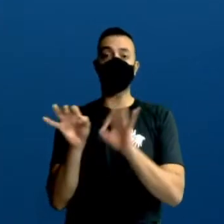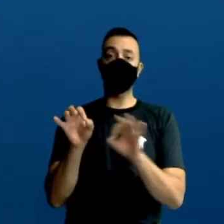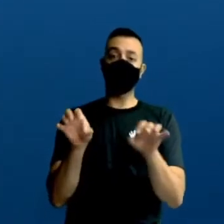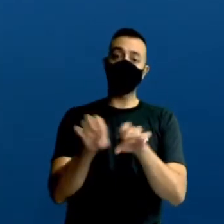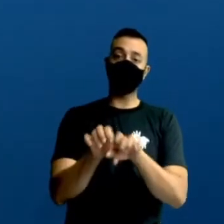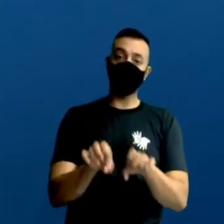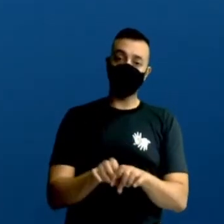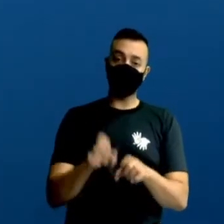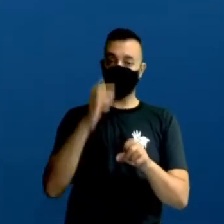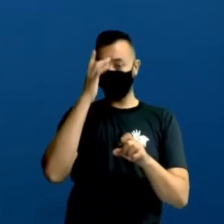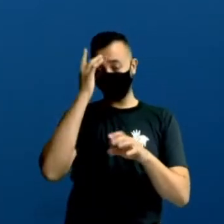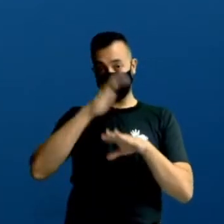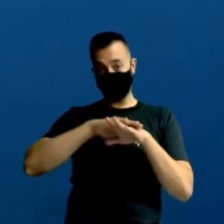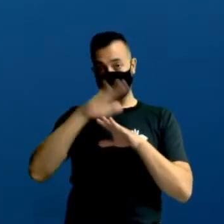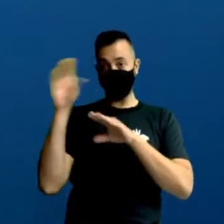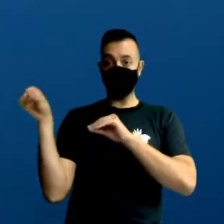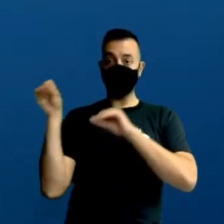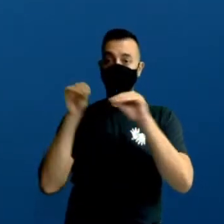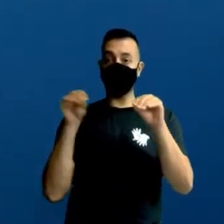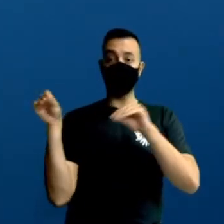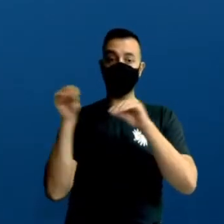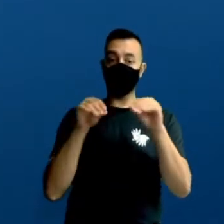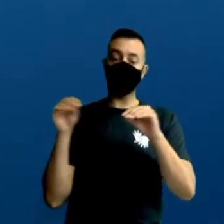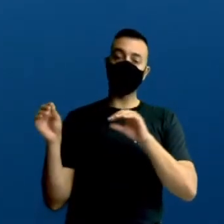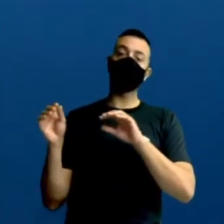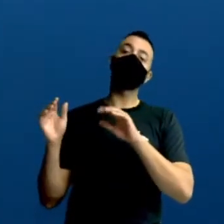a migrar para ir morar lá nessa cidade,